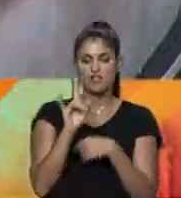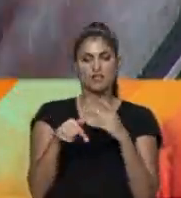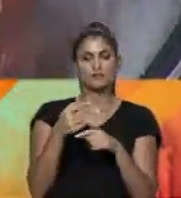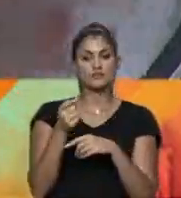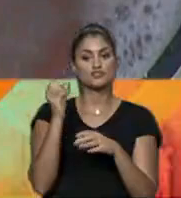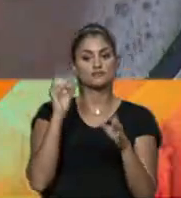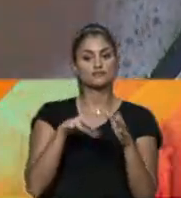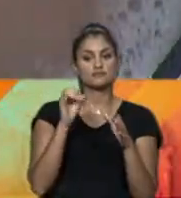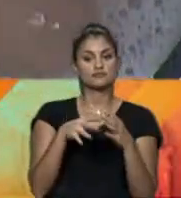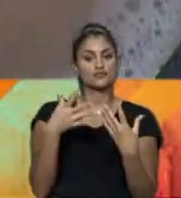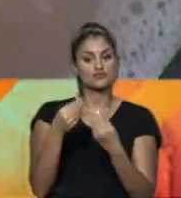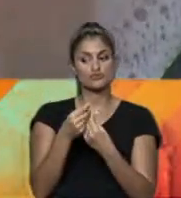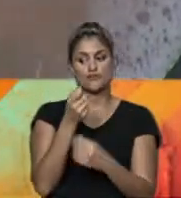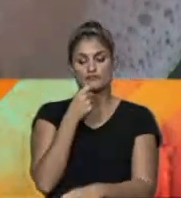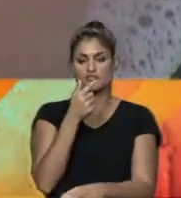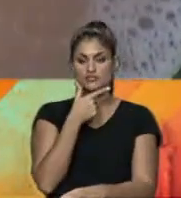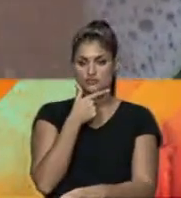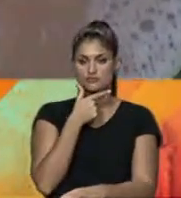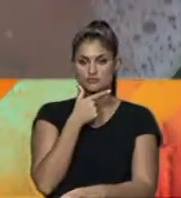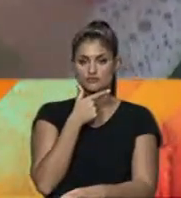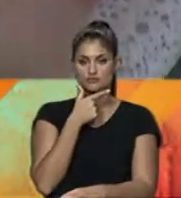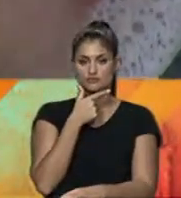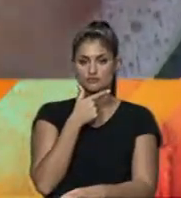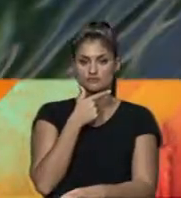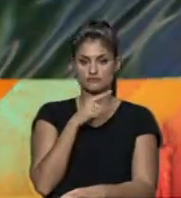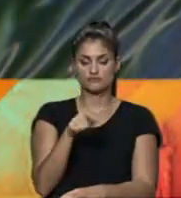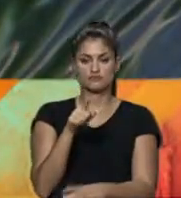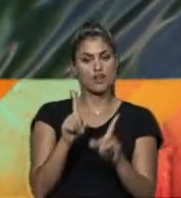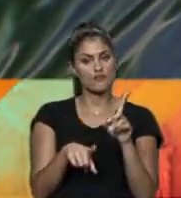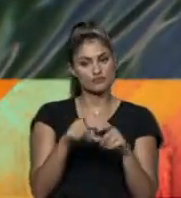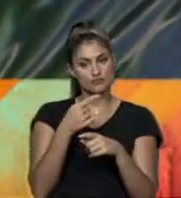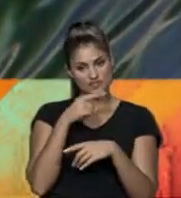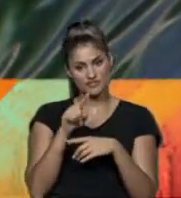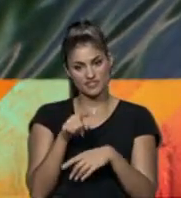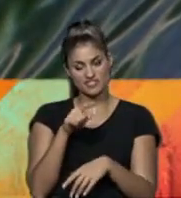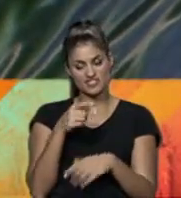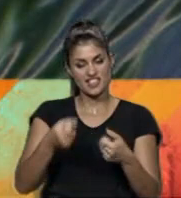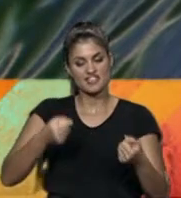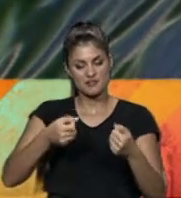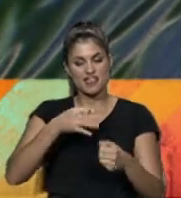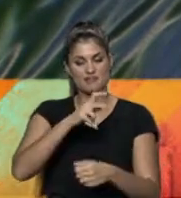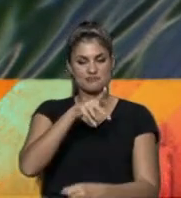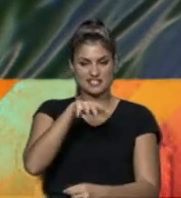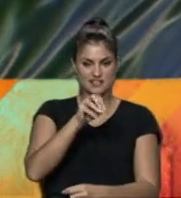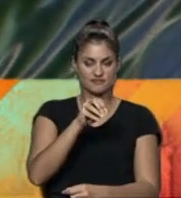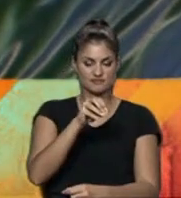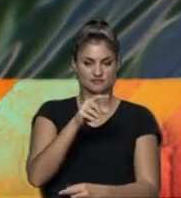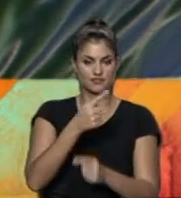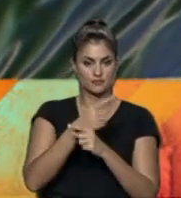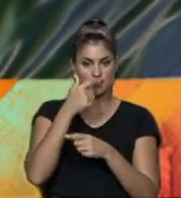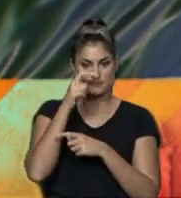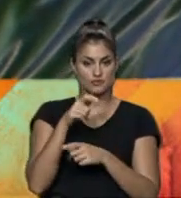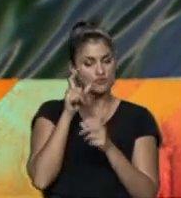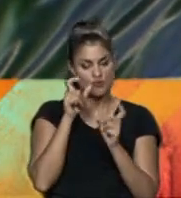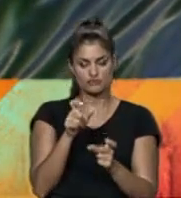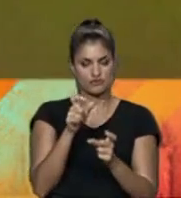feijão. Que está em estado molhado. Portanto, a fugir outra vez da panela de pressão, exatamente, não é? Isso. Que há muita gente que gosta, sim, de fazer no. Porque depois, se a pessoa não